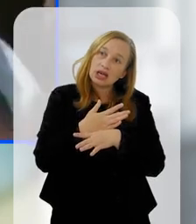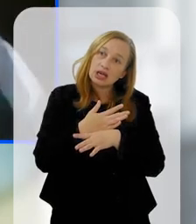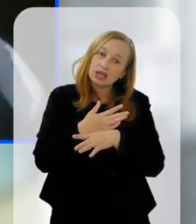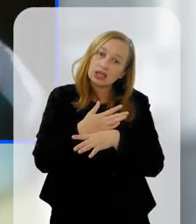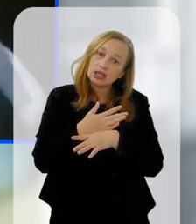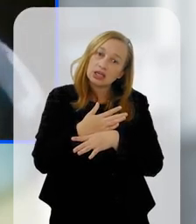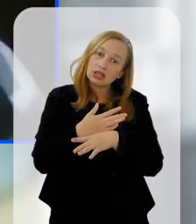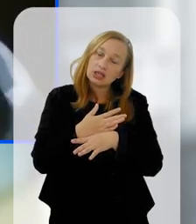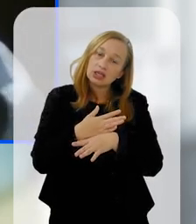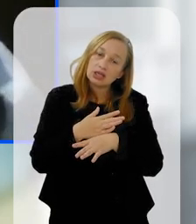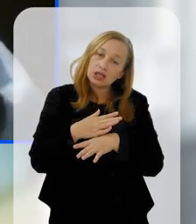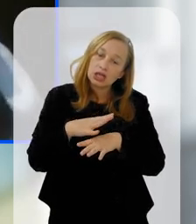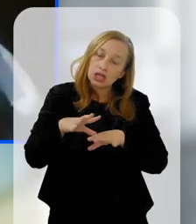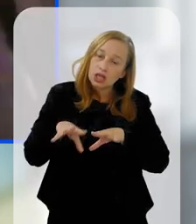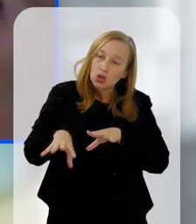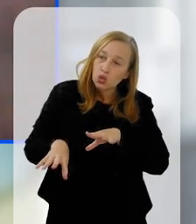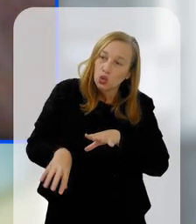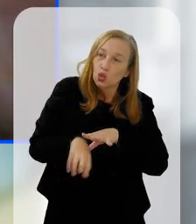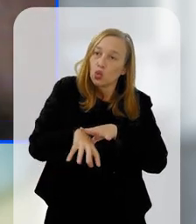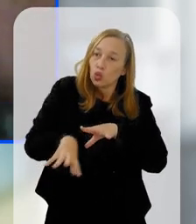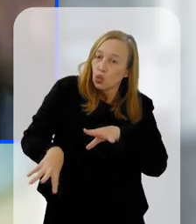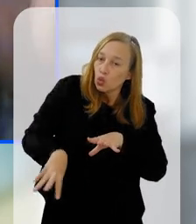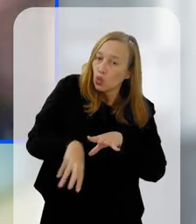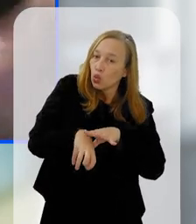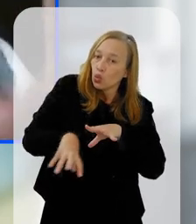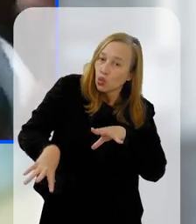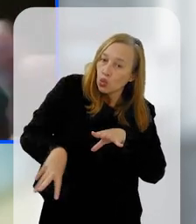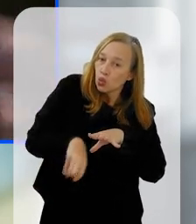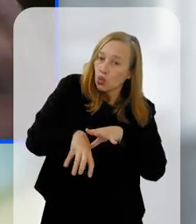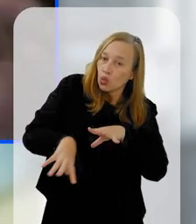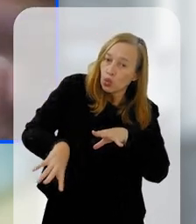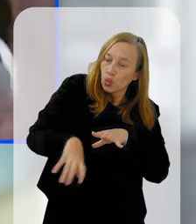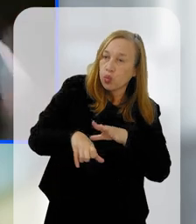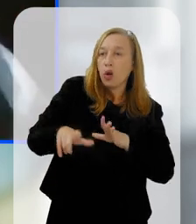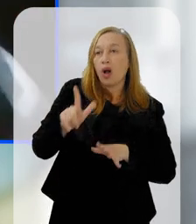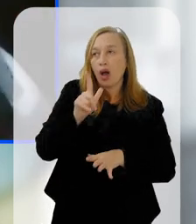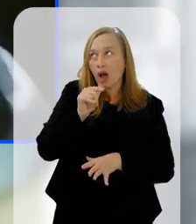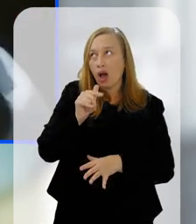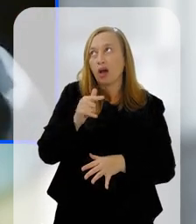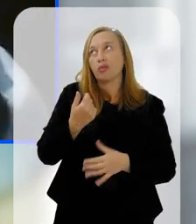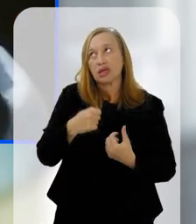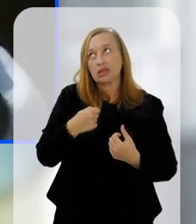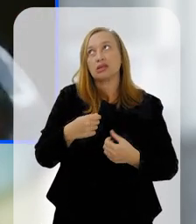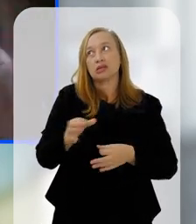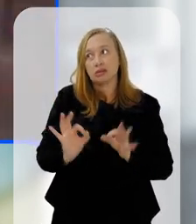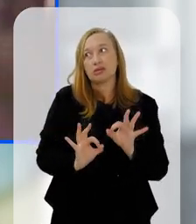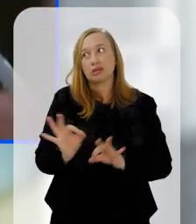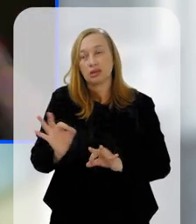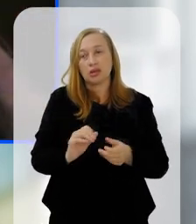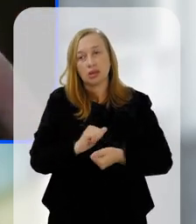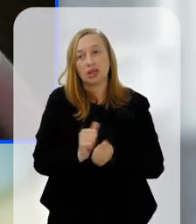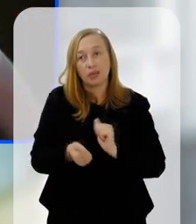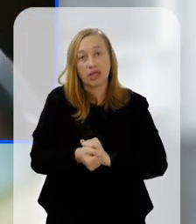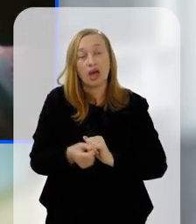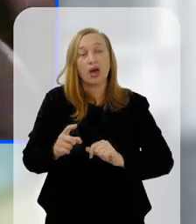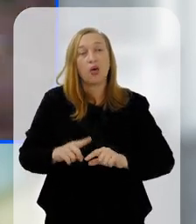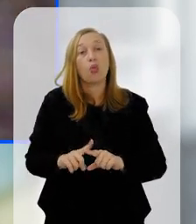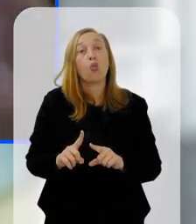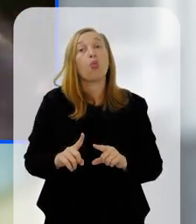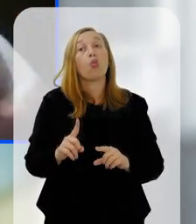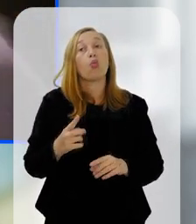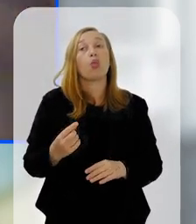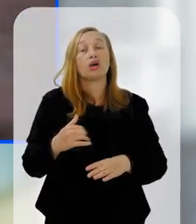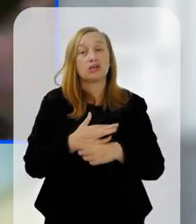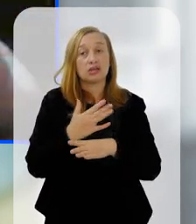uma cidade esponja, ou pensar uma cidade resiliente, Mais sustentável, trabalhoso. tem que ter um planejamento.